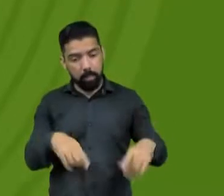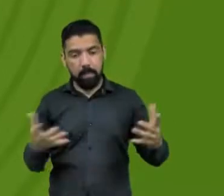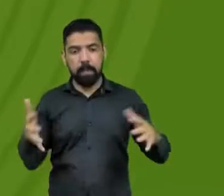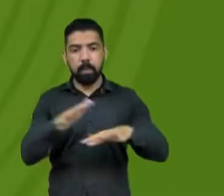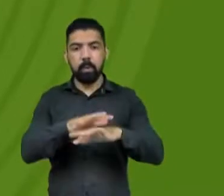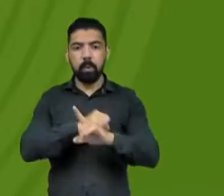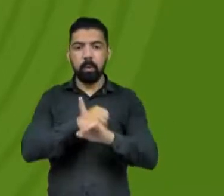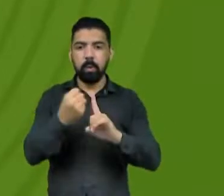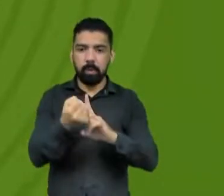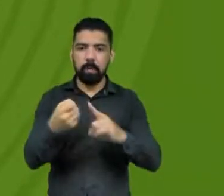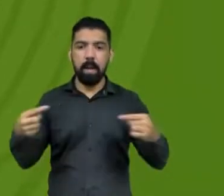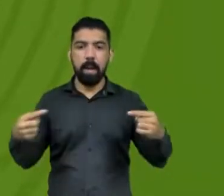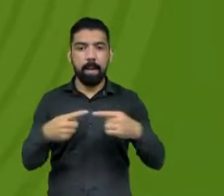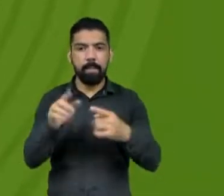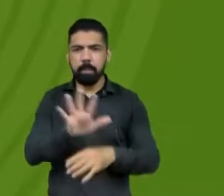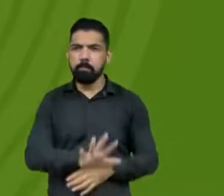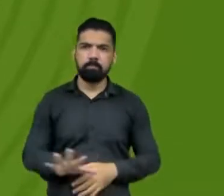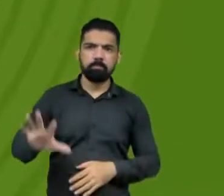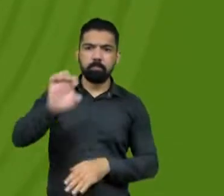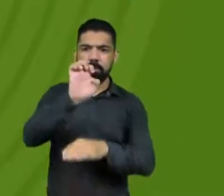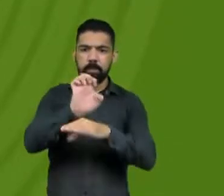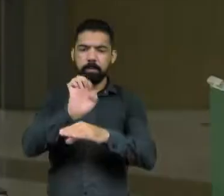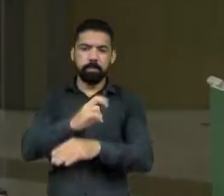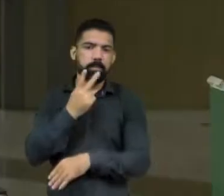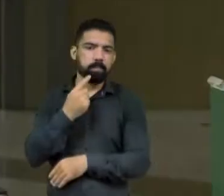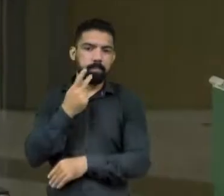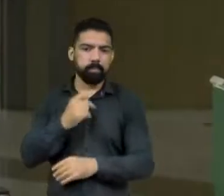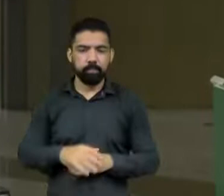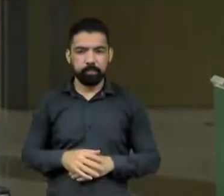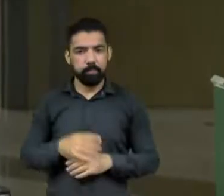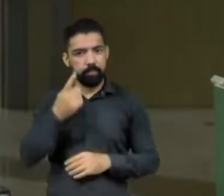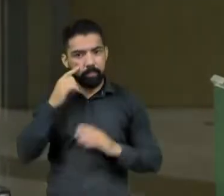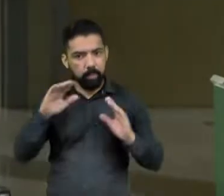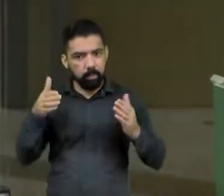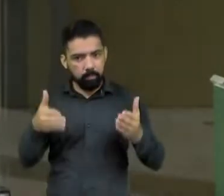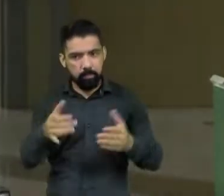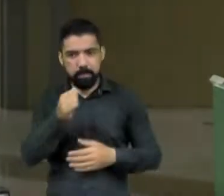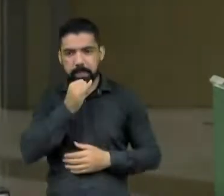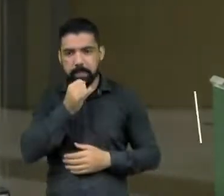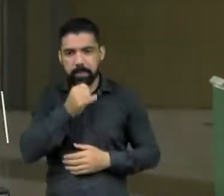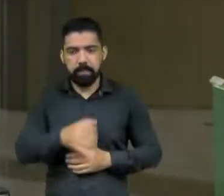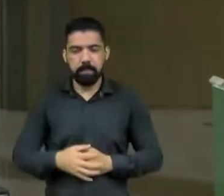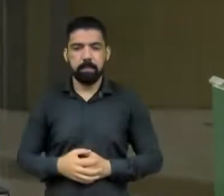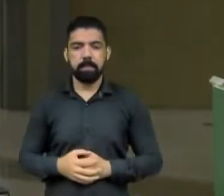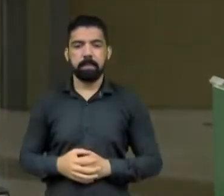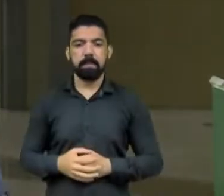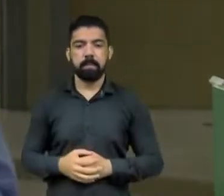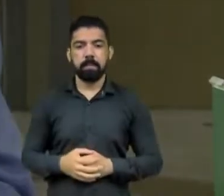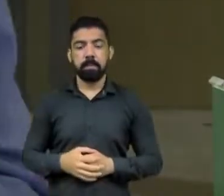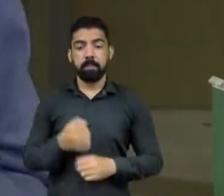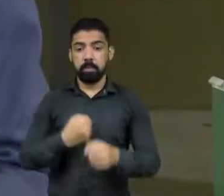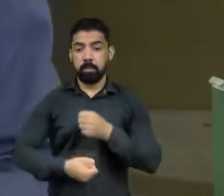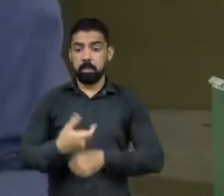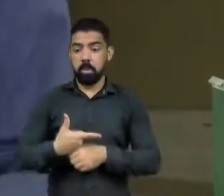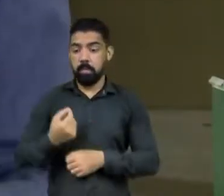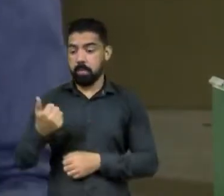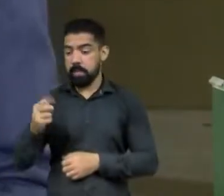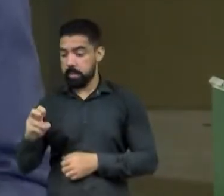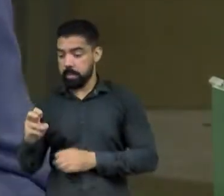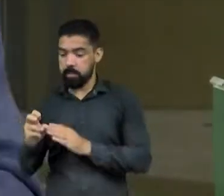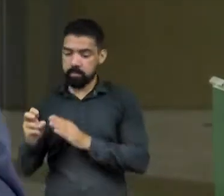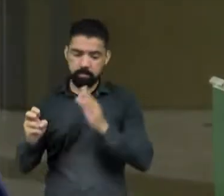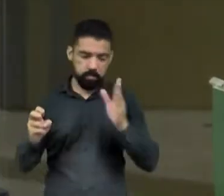o estado do Ceará, voltado para jovens. Para se ter uma ideia da abrangência do programa, entre 2015 e 2021, mais